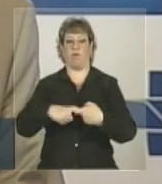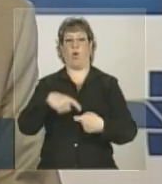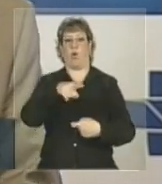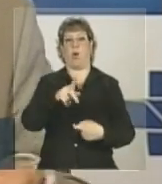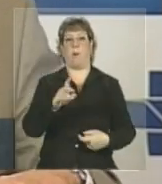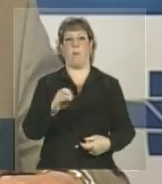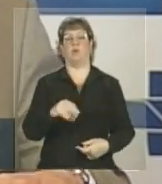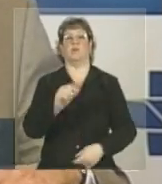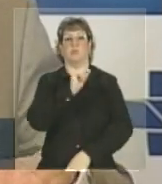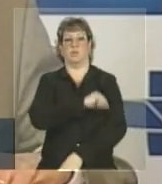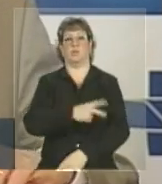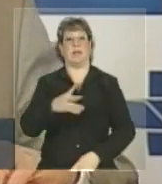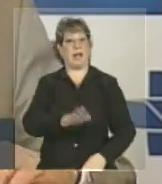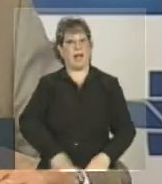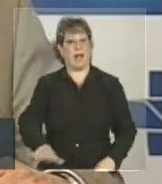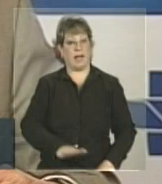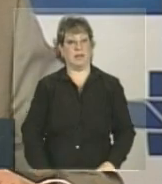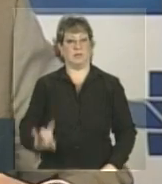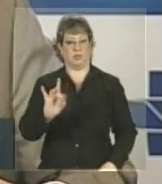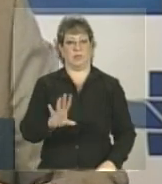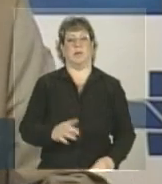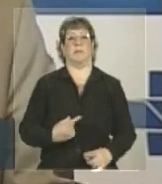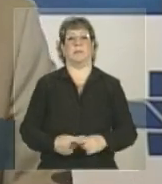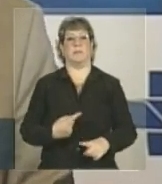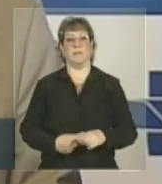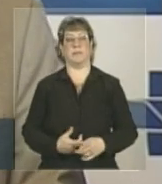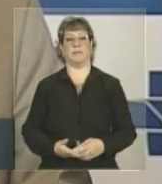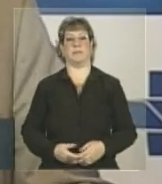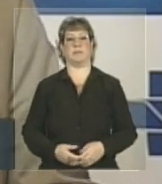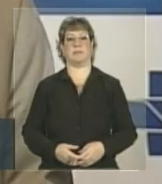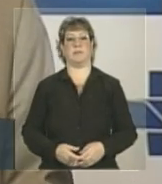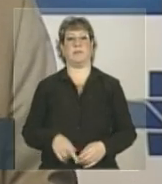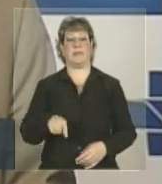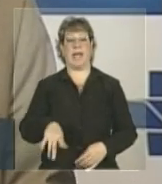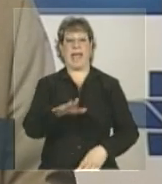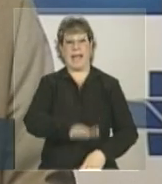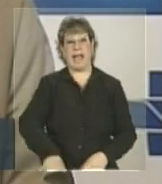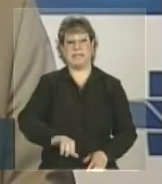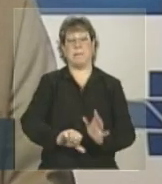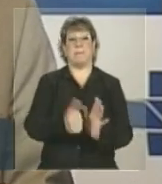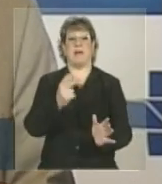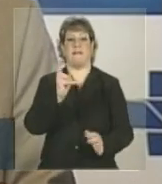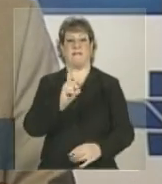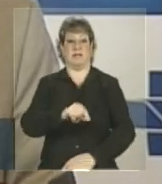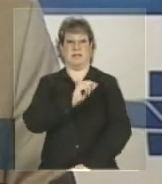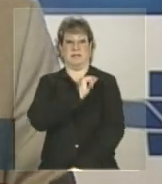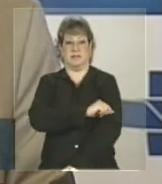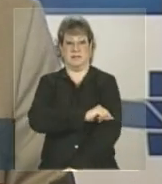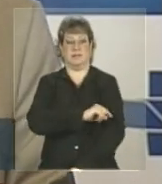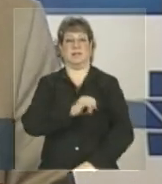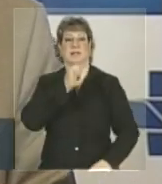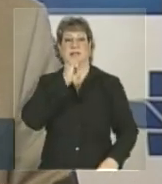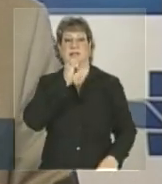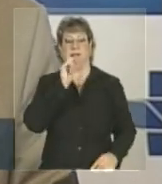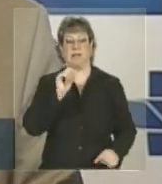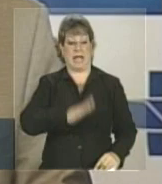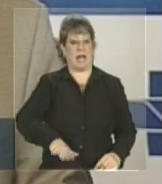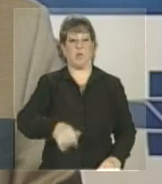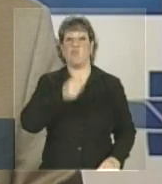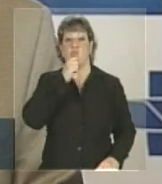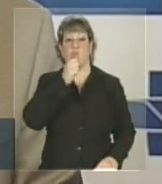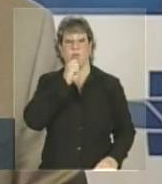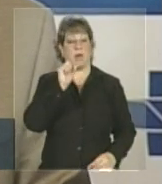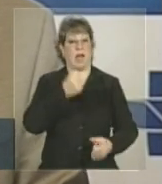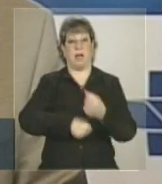posto para tomar a segunda dose. Criança, aqui vai tomar pela primeira vez, né? A criança que não tomou ainda